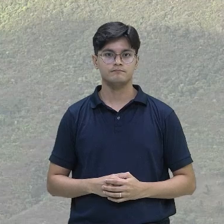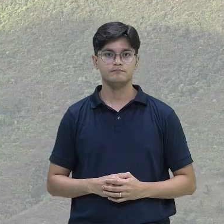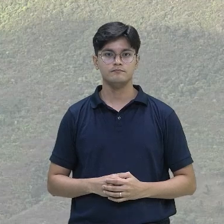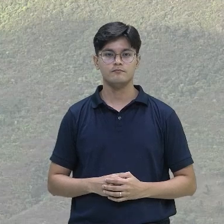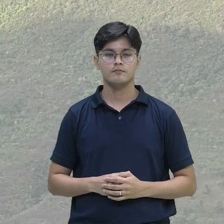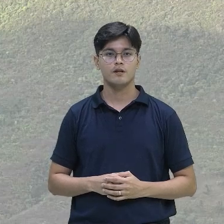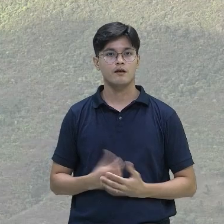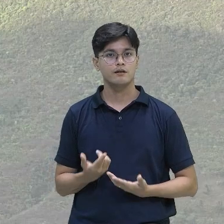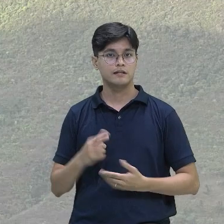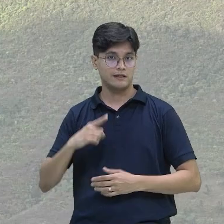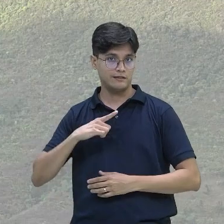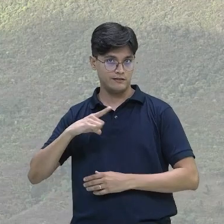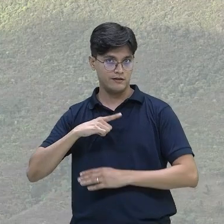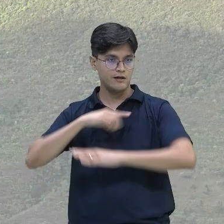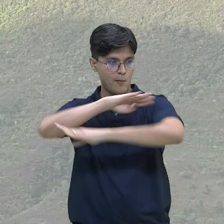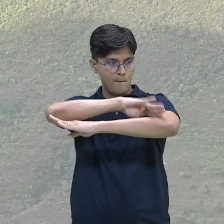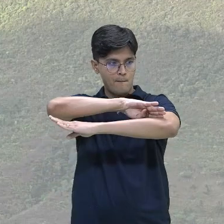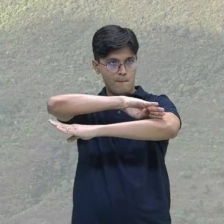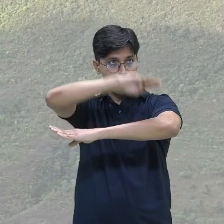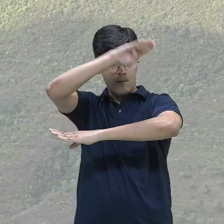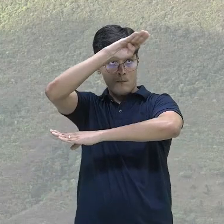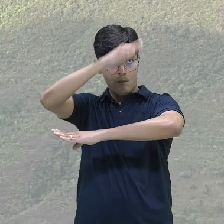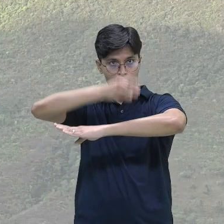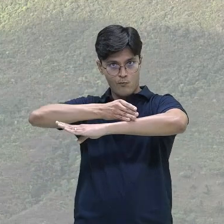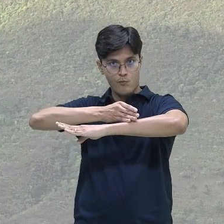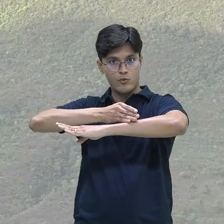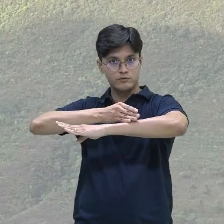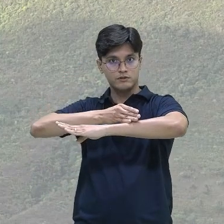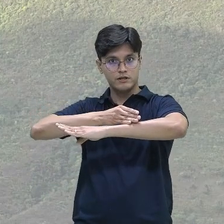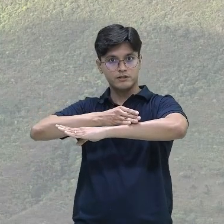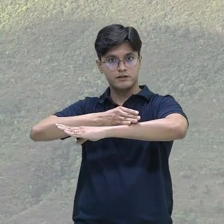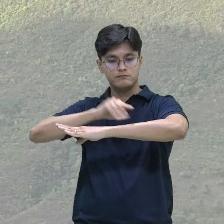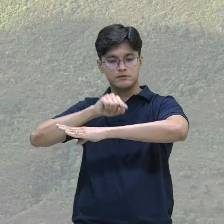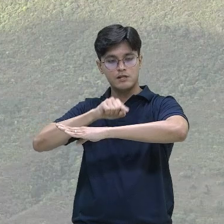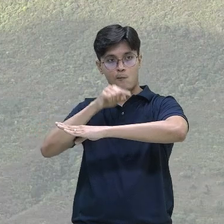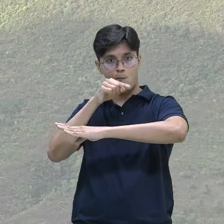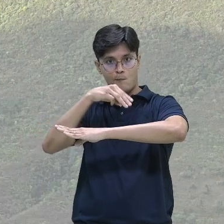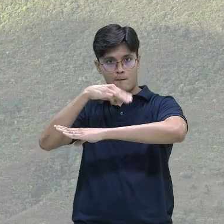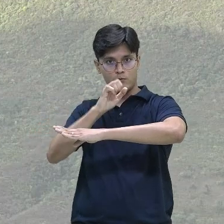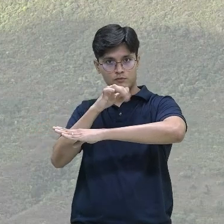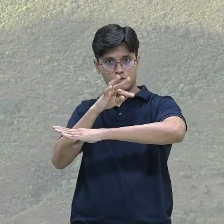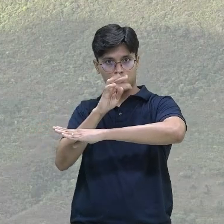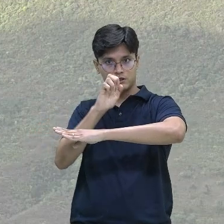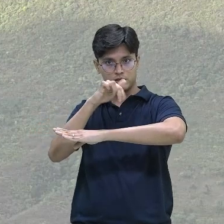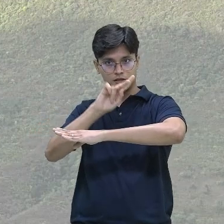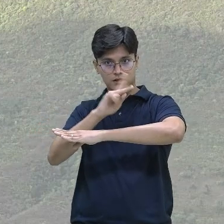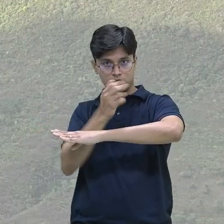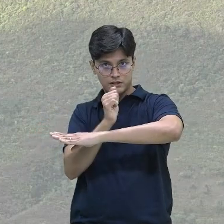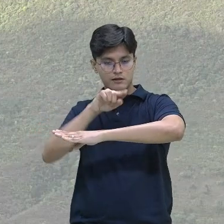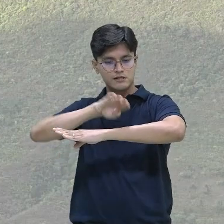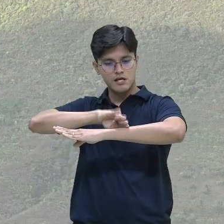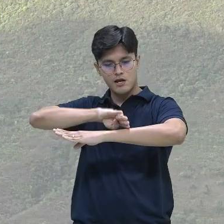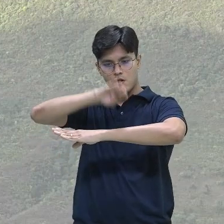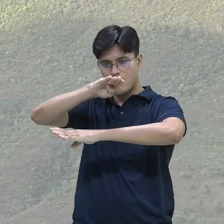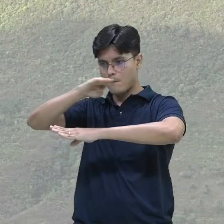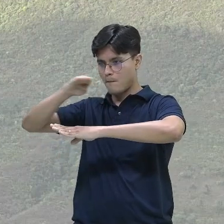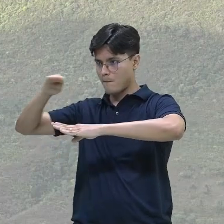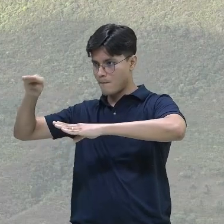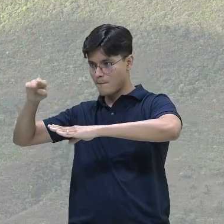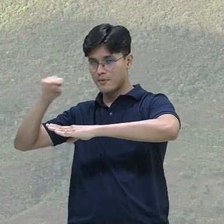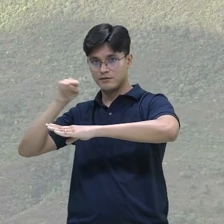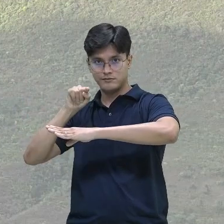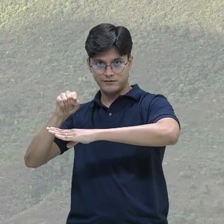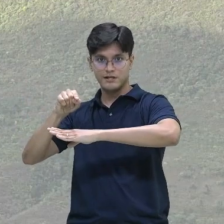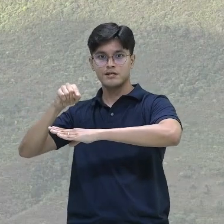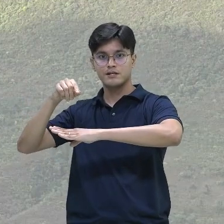que as montanhas. Então, a gente já percebe que essa altitude ela vem diminuindo. As características no Brasil, aí nós temos o Planalto Central,